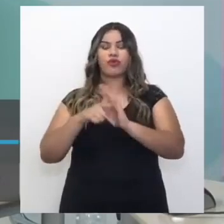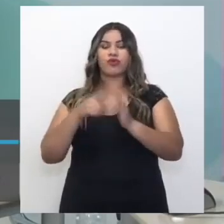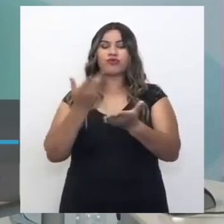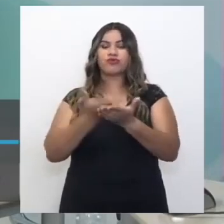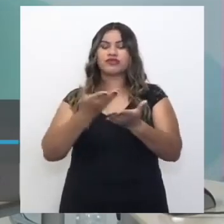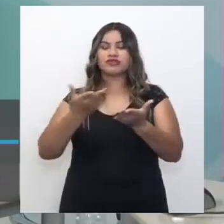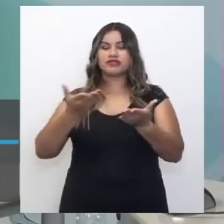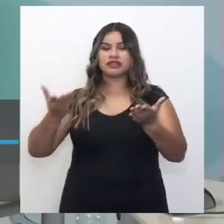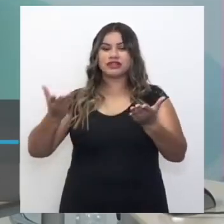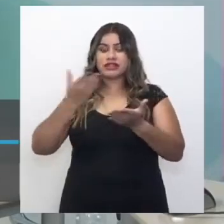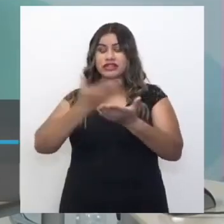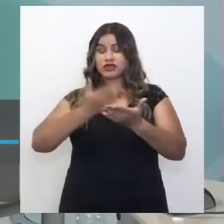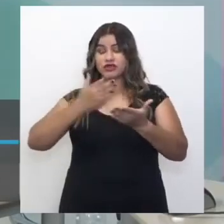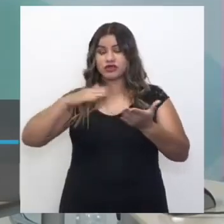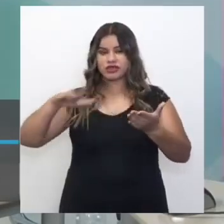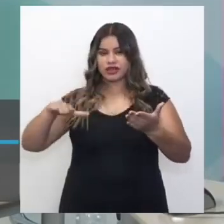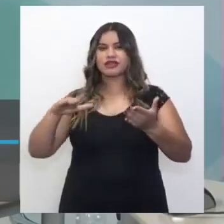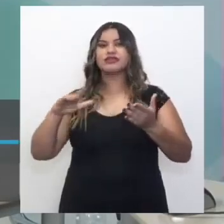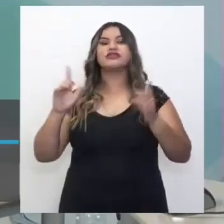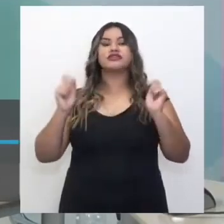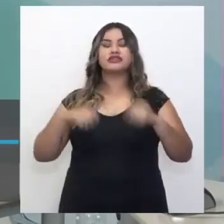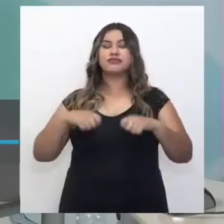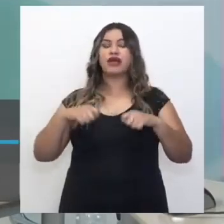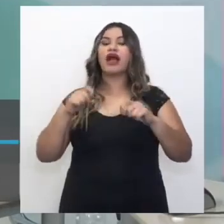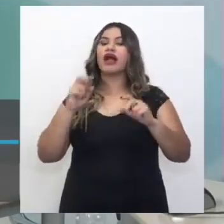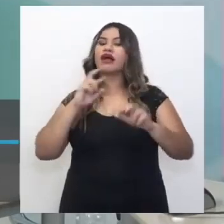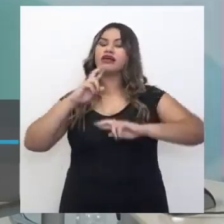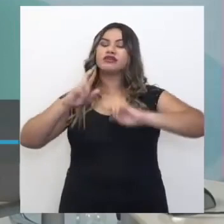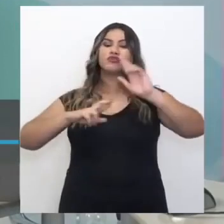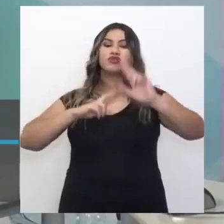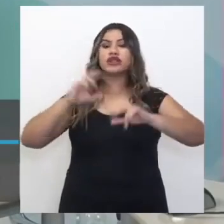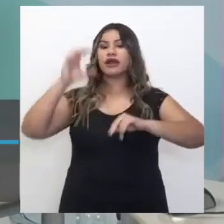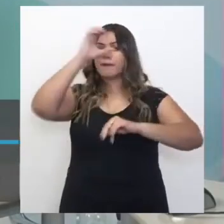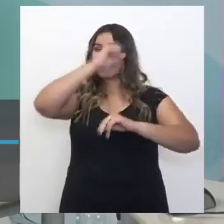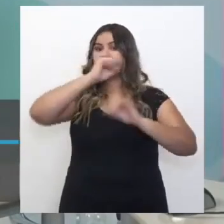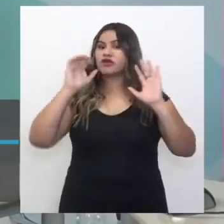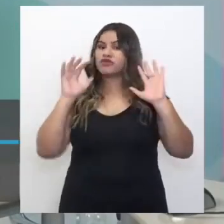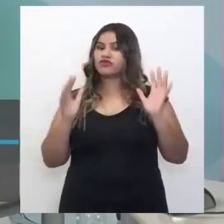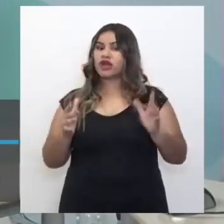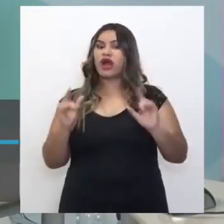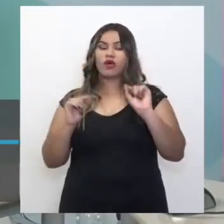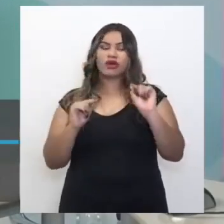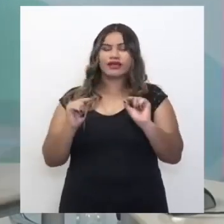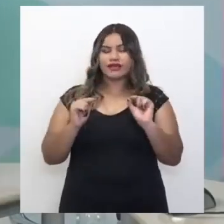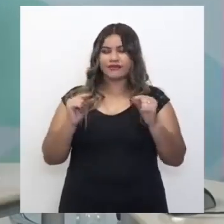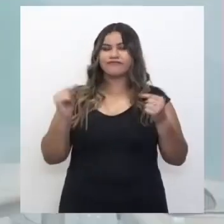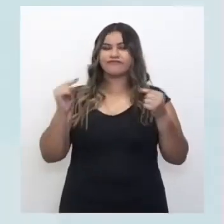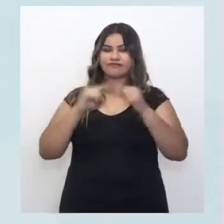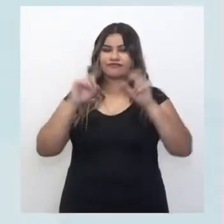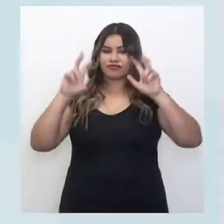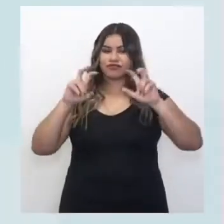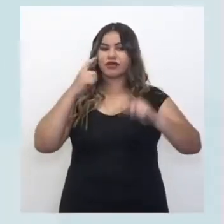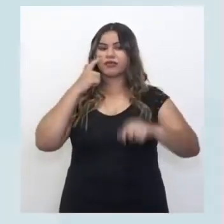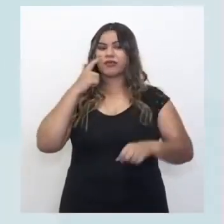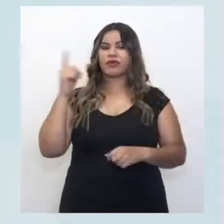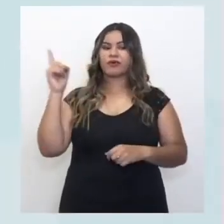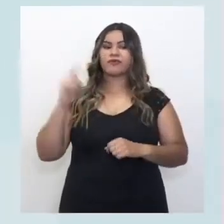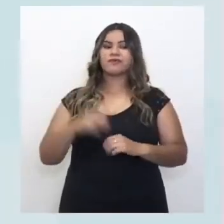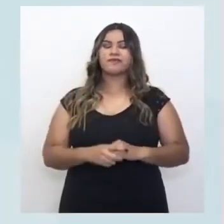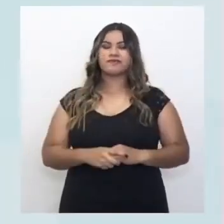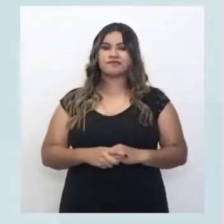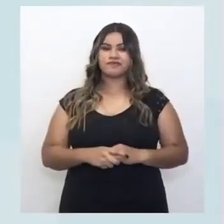poderão aí trazer as suas primeiras impressões e conhecimentos sobre o tema. Então, na tela,